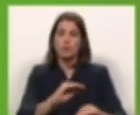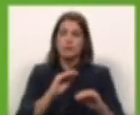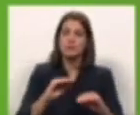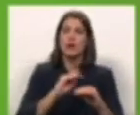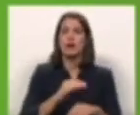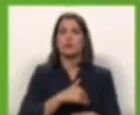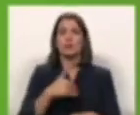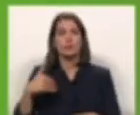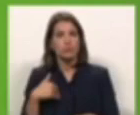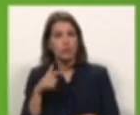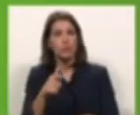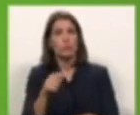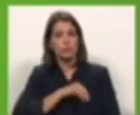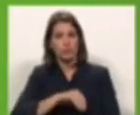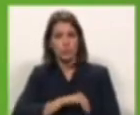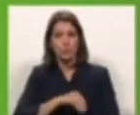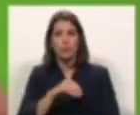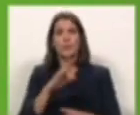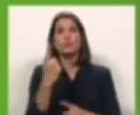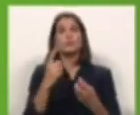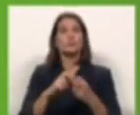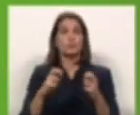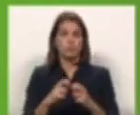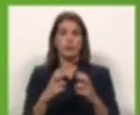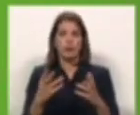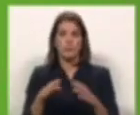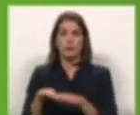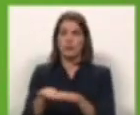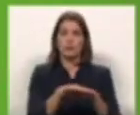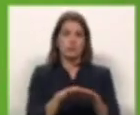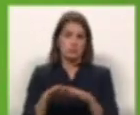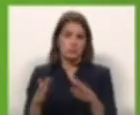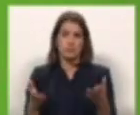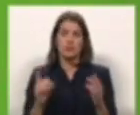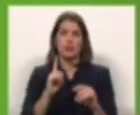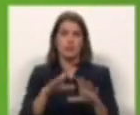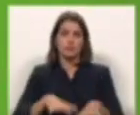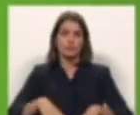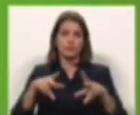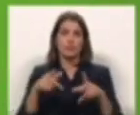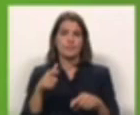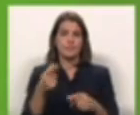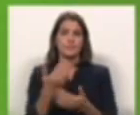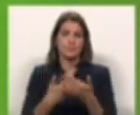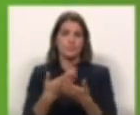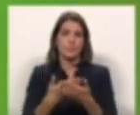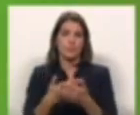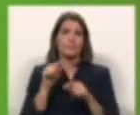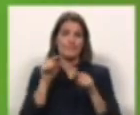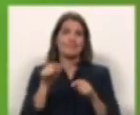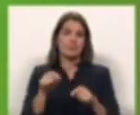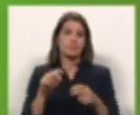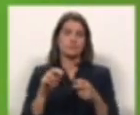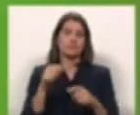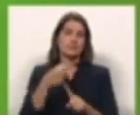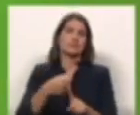saúde dos salários mas há um problema que é transversal a tudo isto que é o do crescimento econômico e esse é o grande